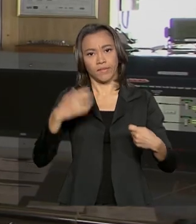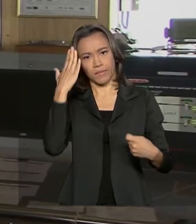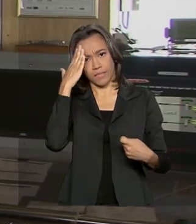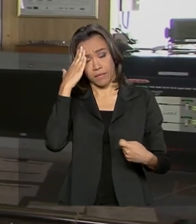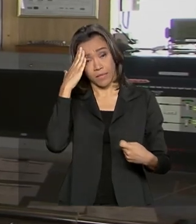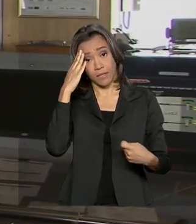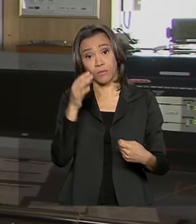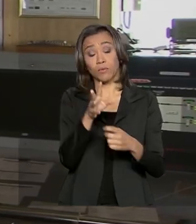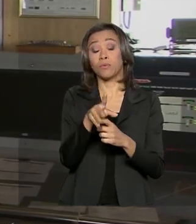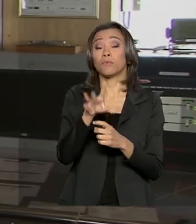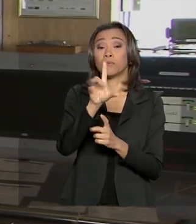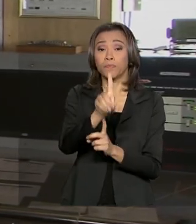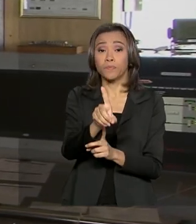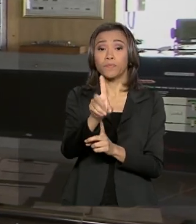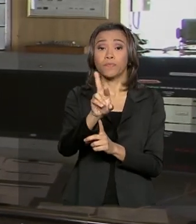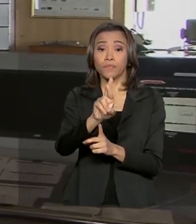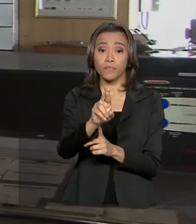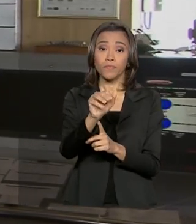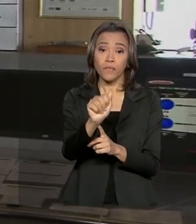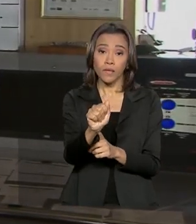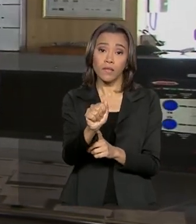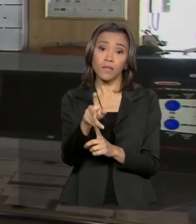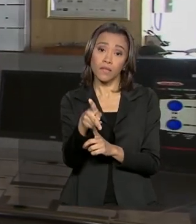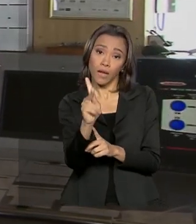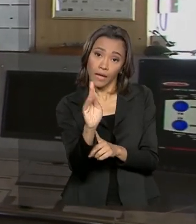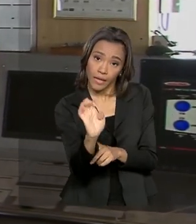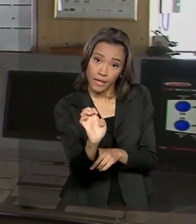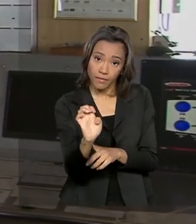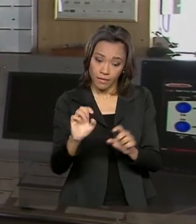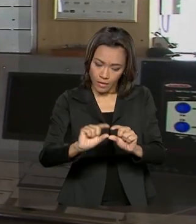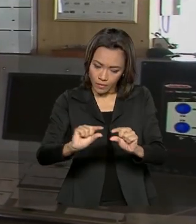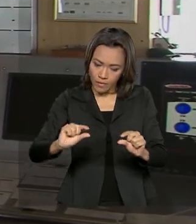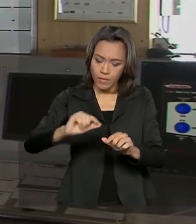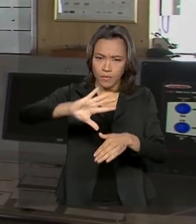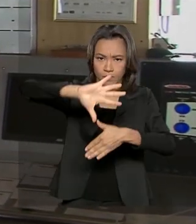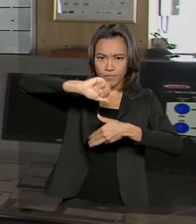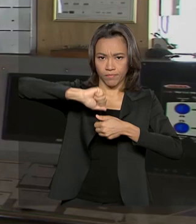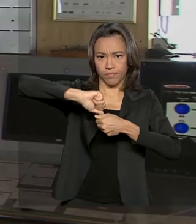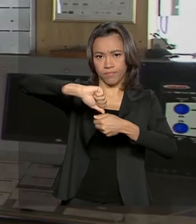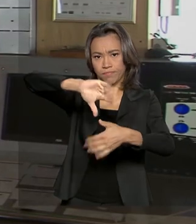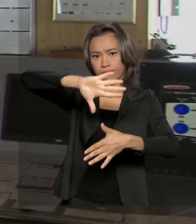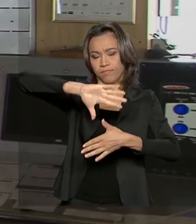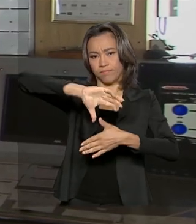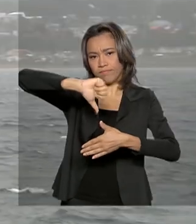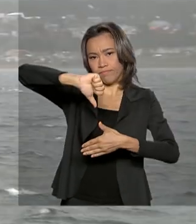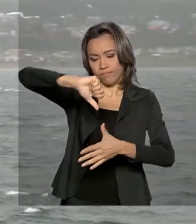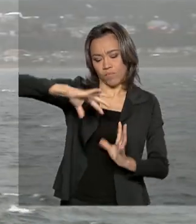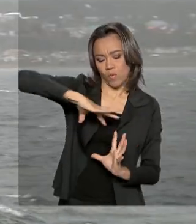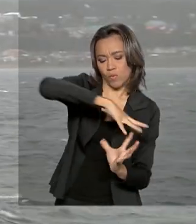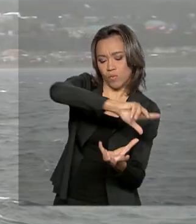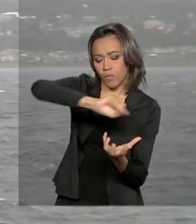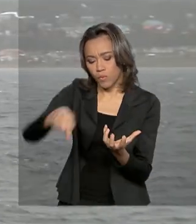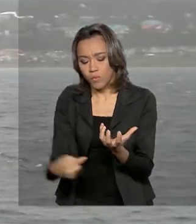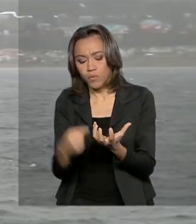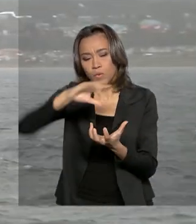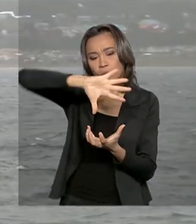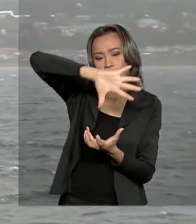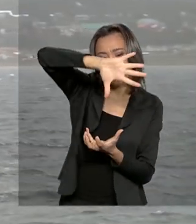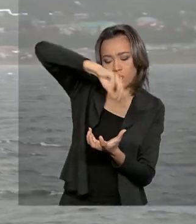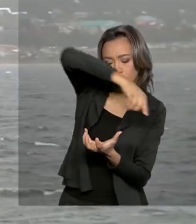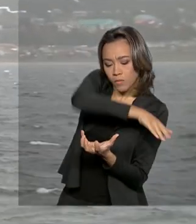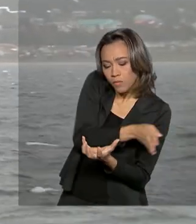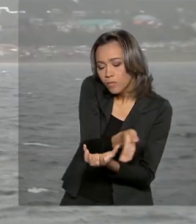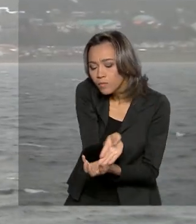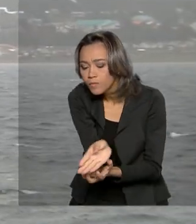Drake e avalia as melhores condições e a melhor janela para se atravessar o Drake. Nos primeiros 2 dias de